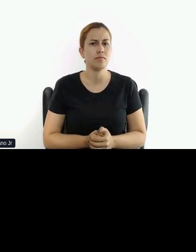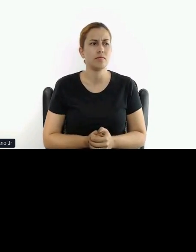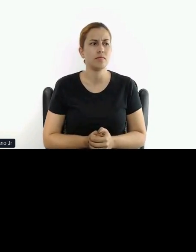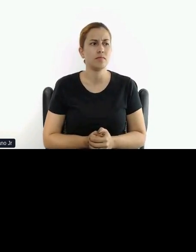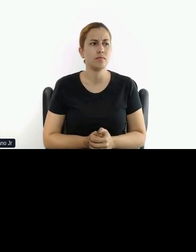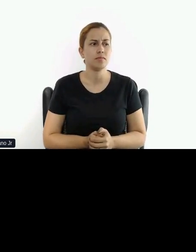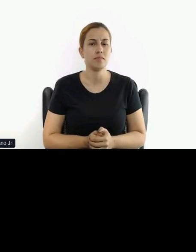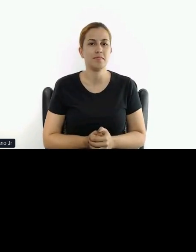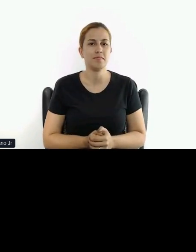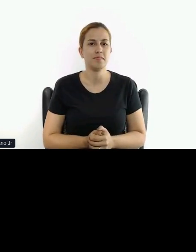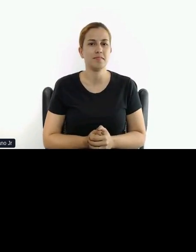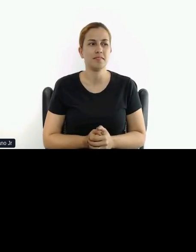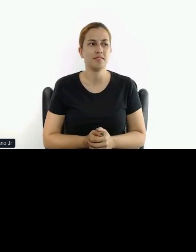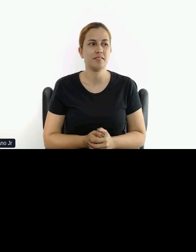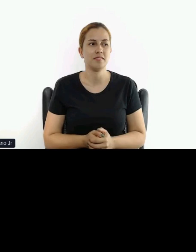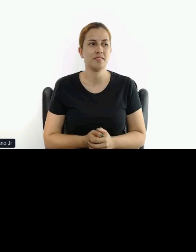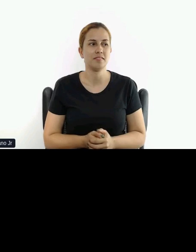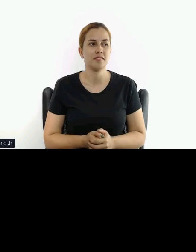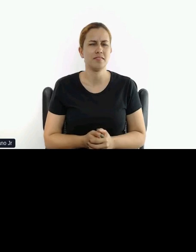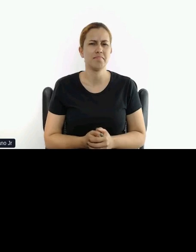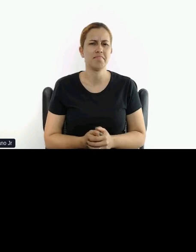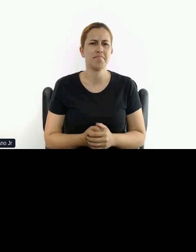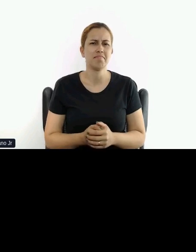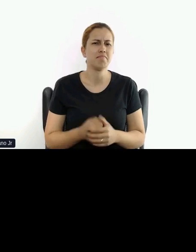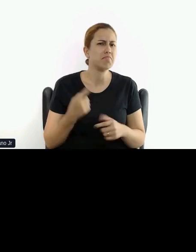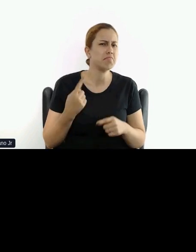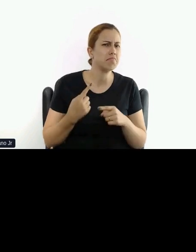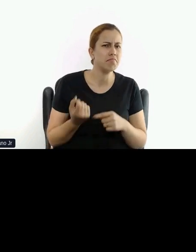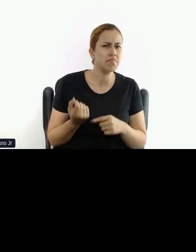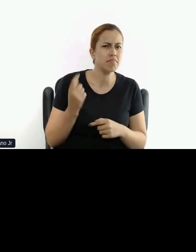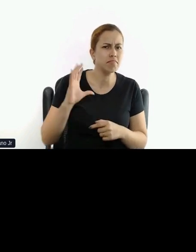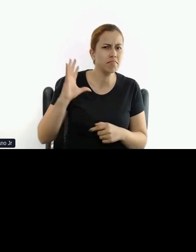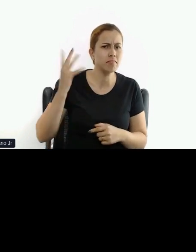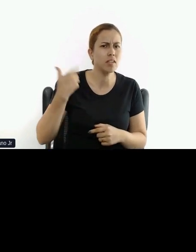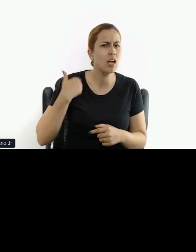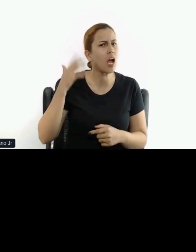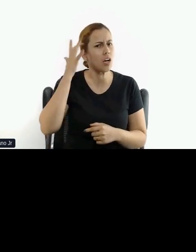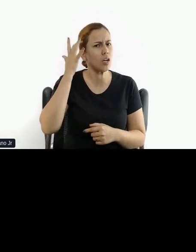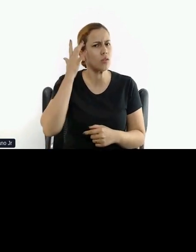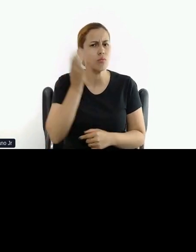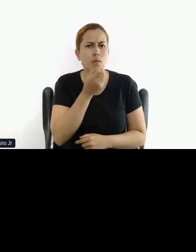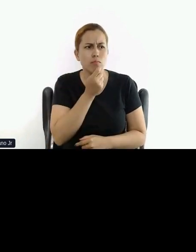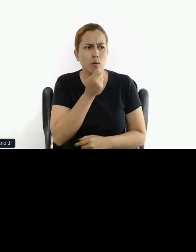Então, É que a gente chegou a escutar ela, é só o microfone dela que está fechado agora, não?